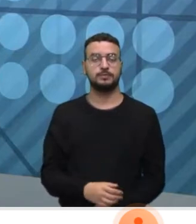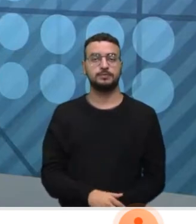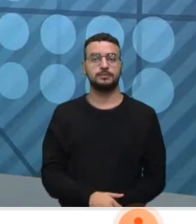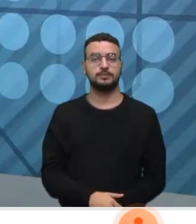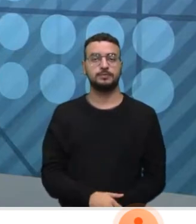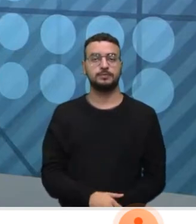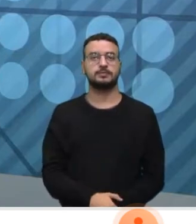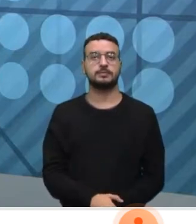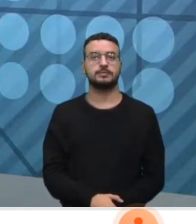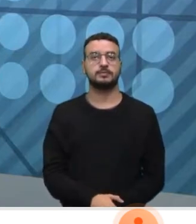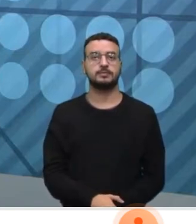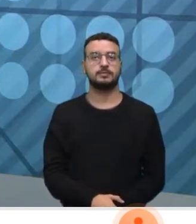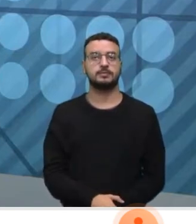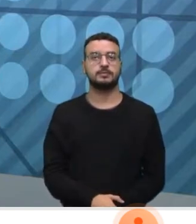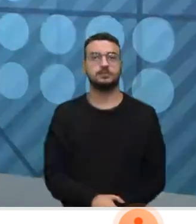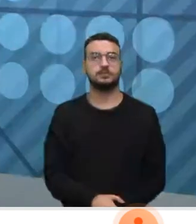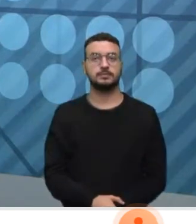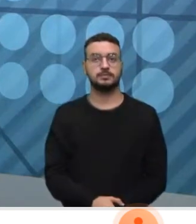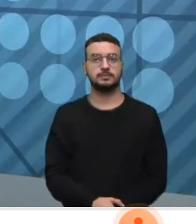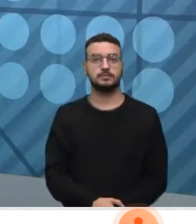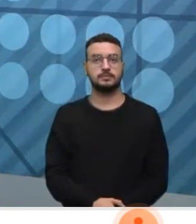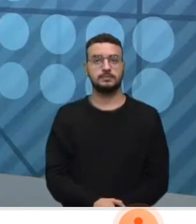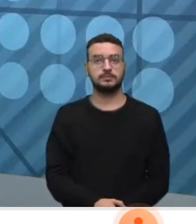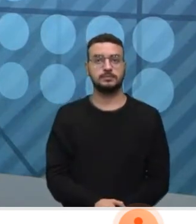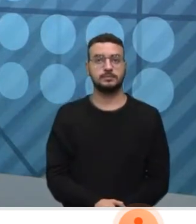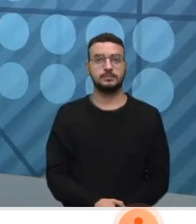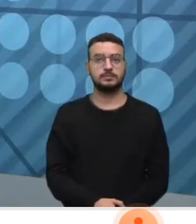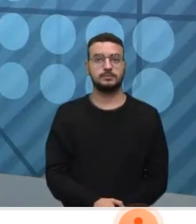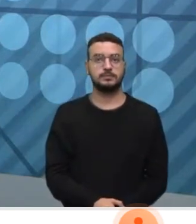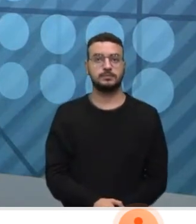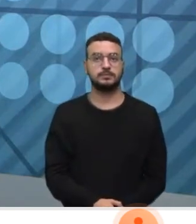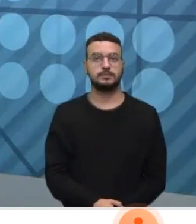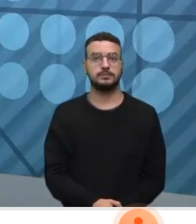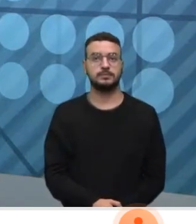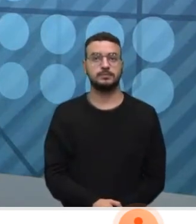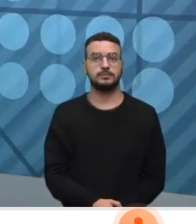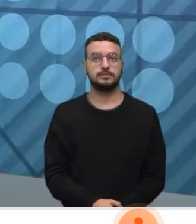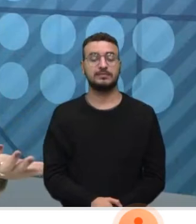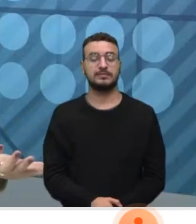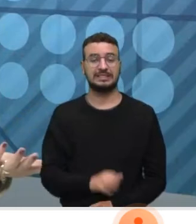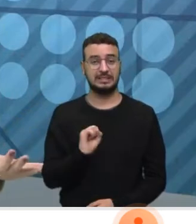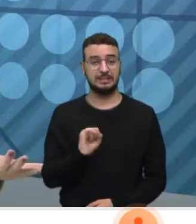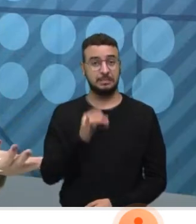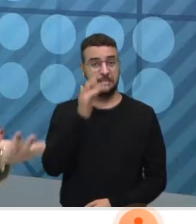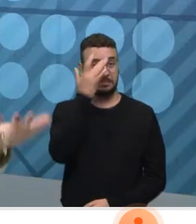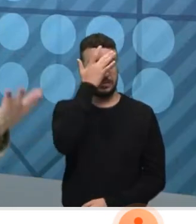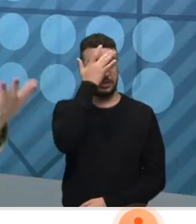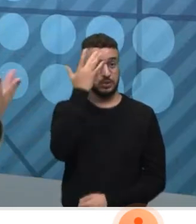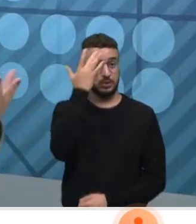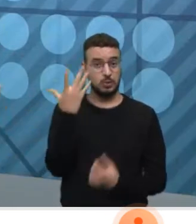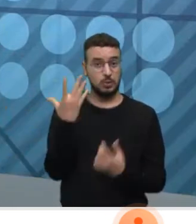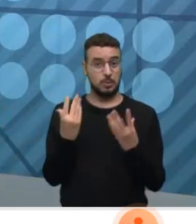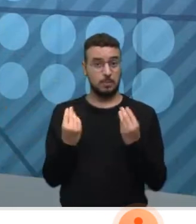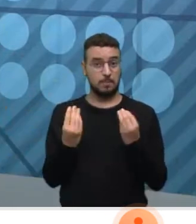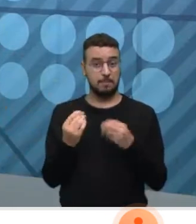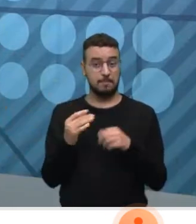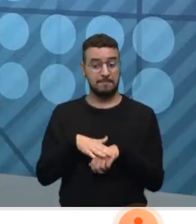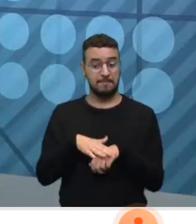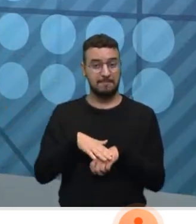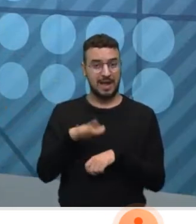nós 3 e nós 4, tá? Mais de 4 pessoas, né? Nós temos